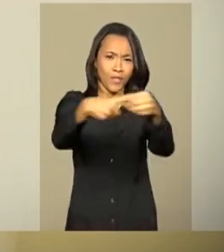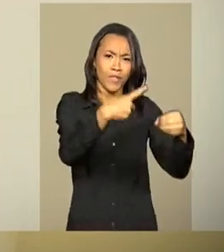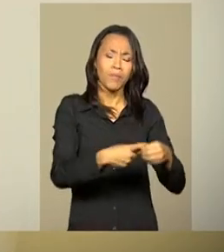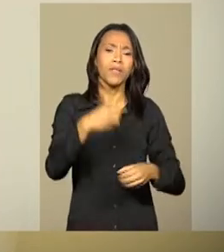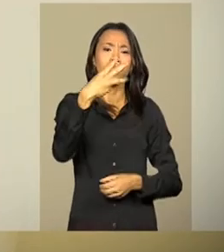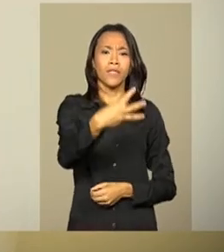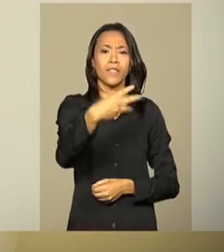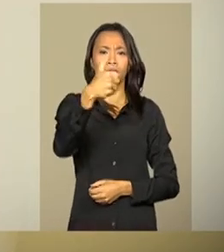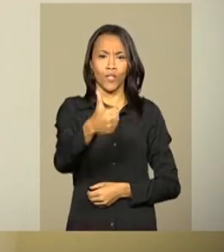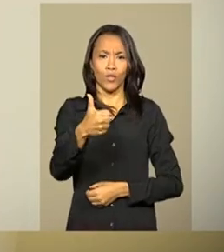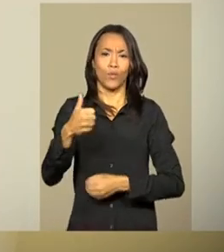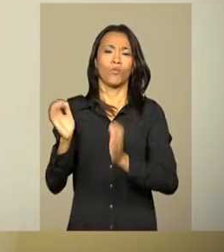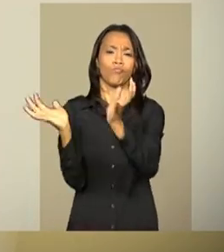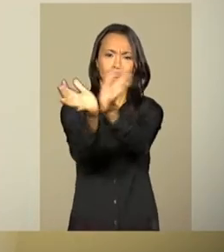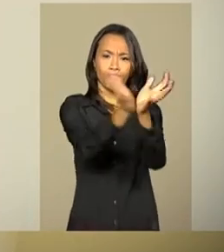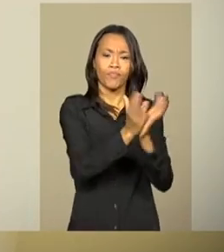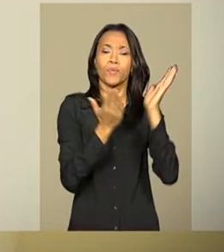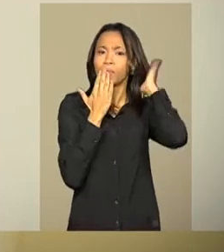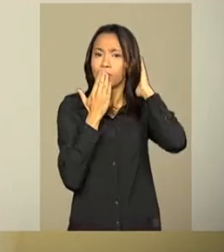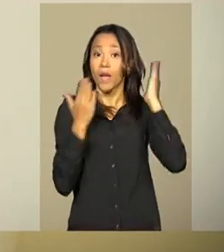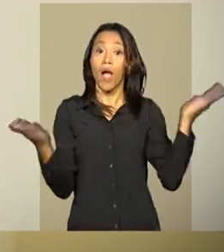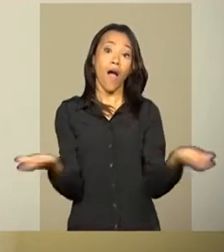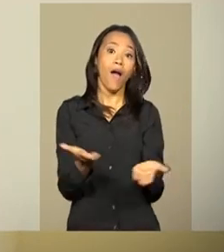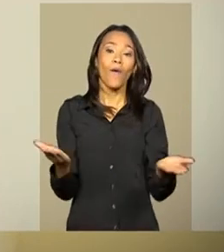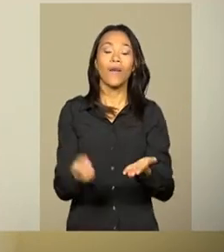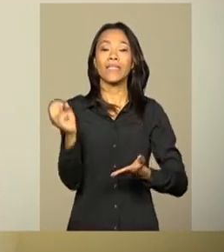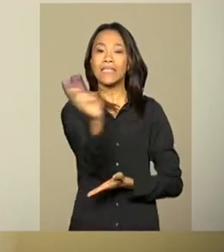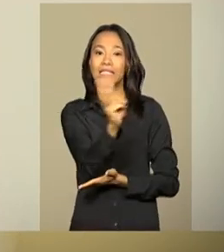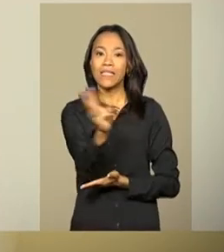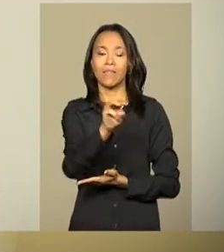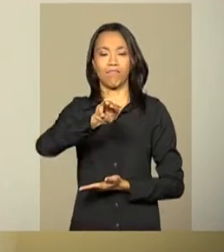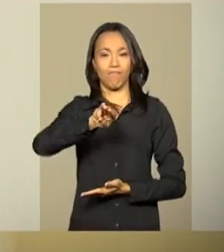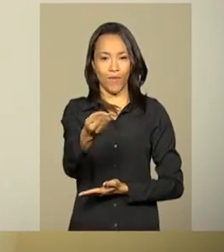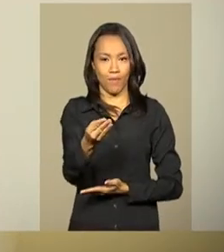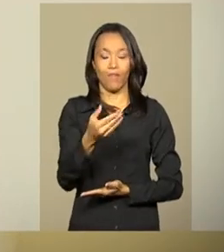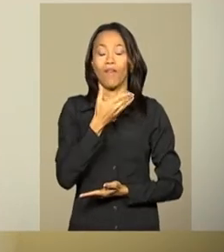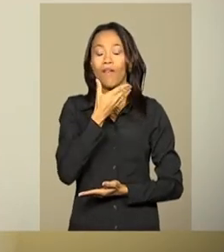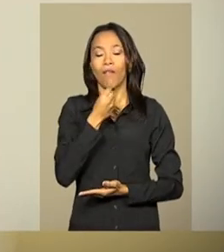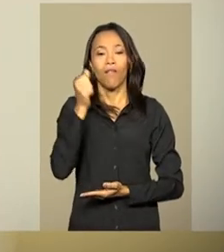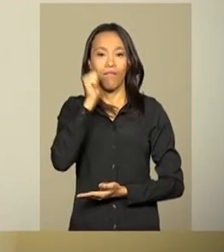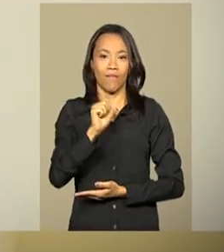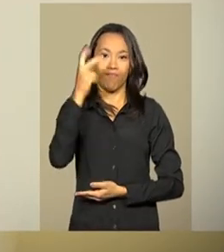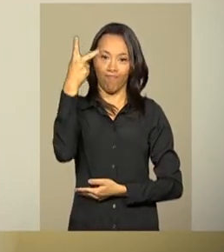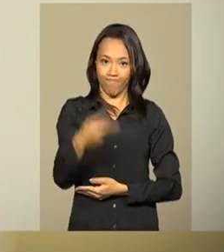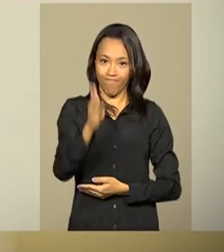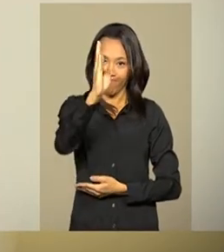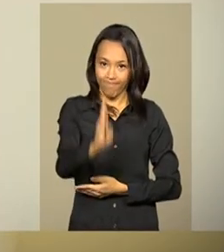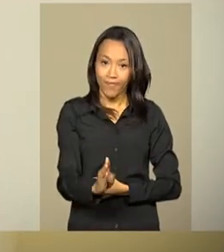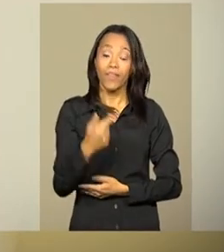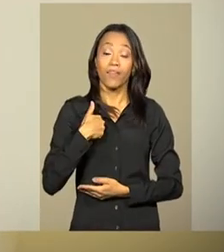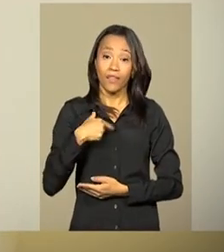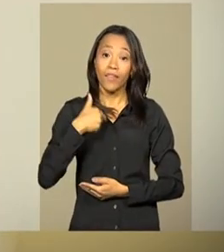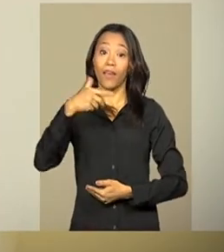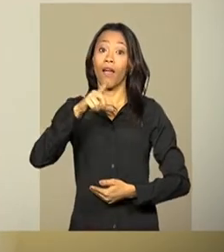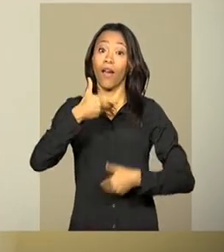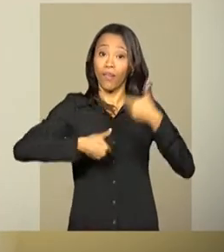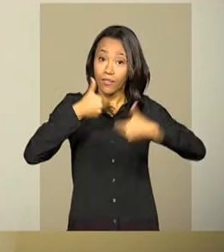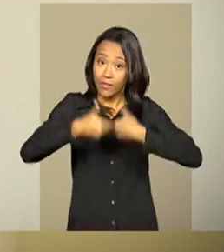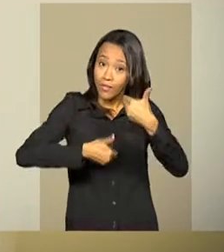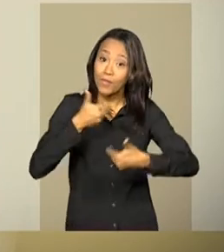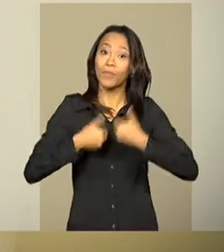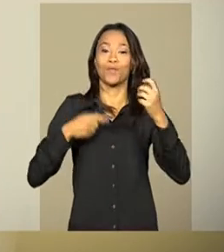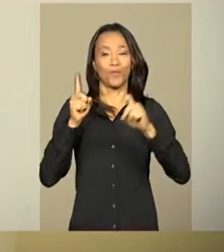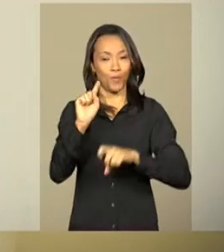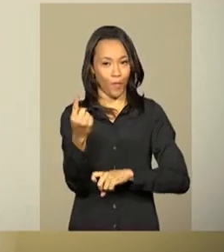31 distritos indígenas são agora 33 milhões de brasileiros e brasileiras que recebem atendimento